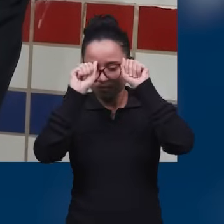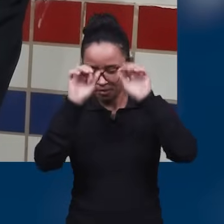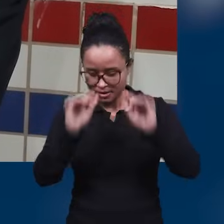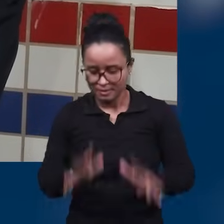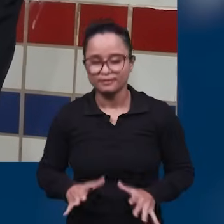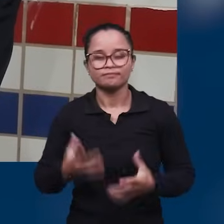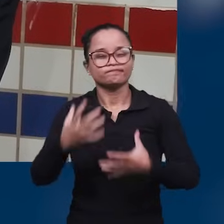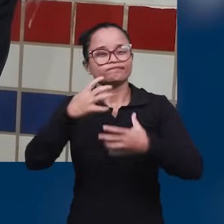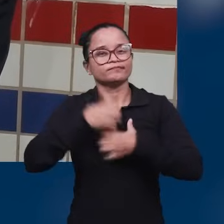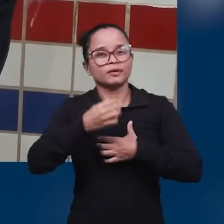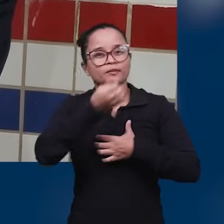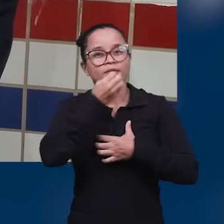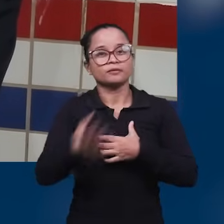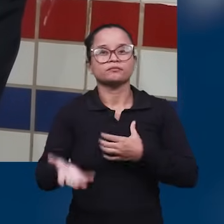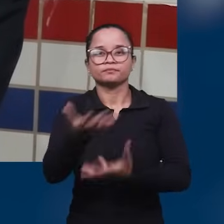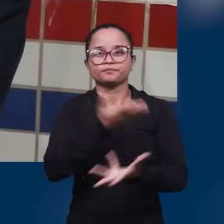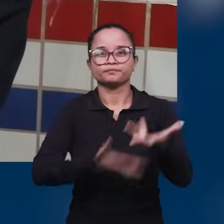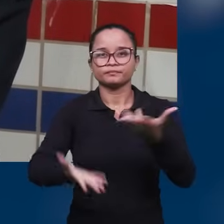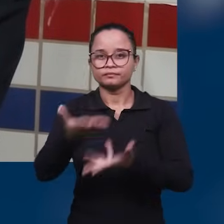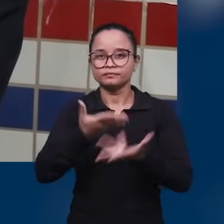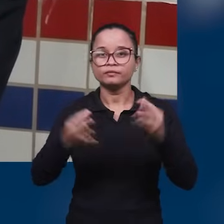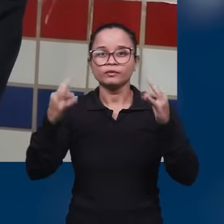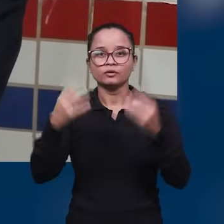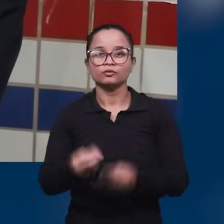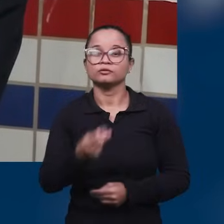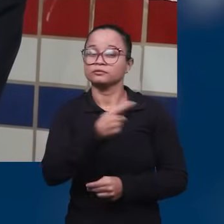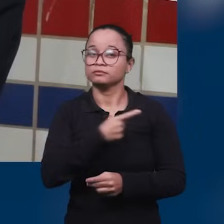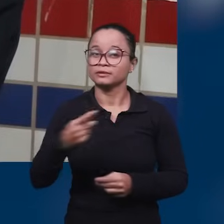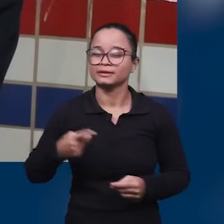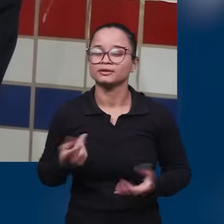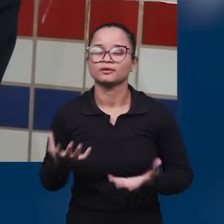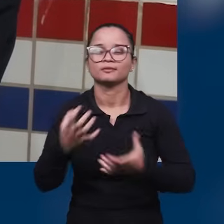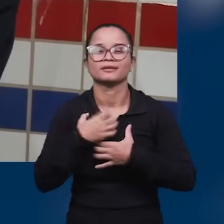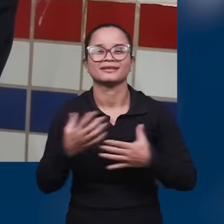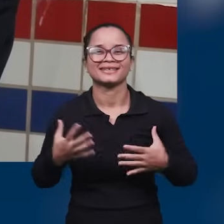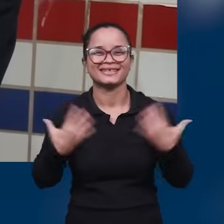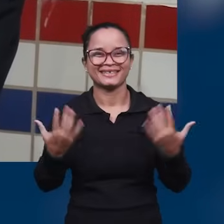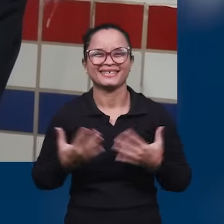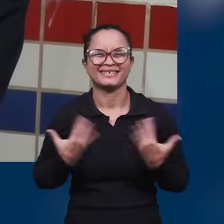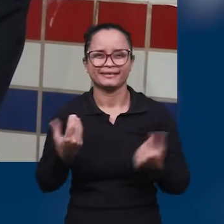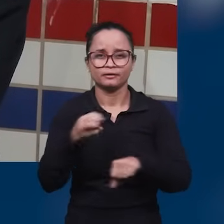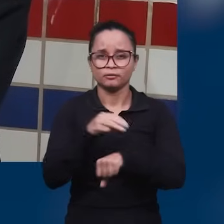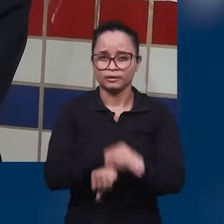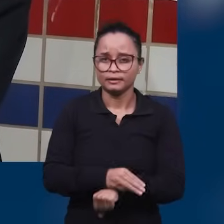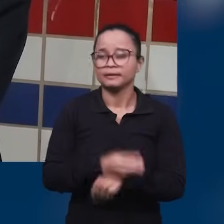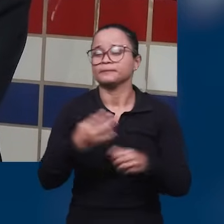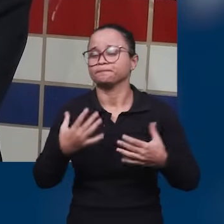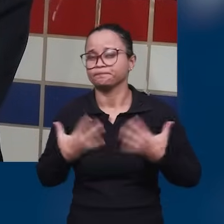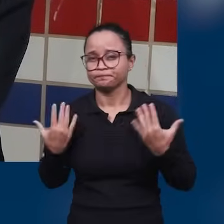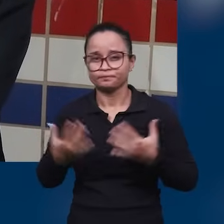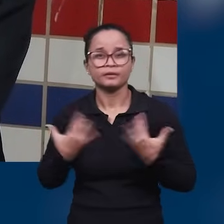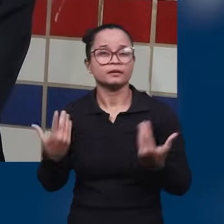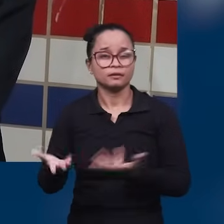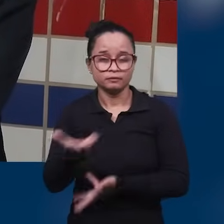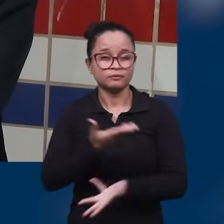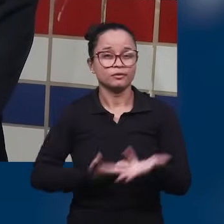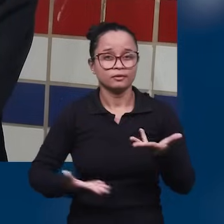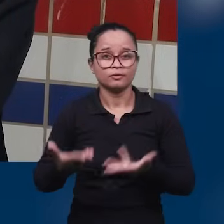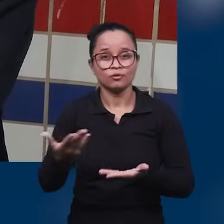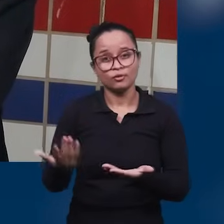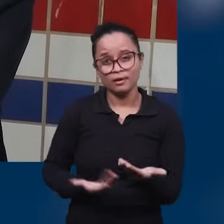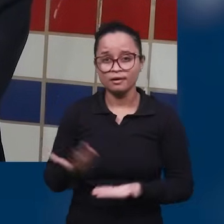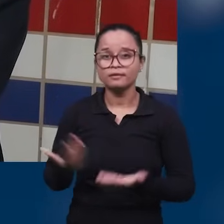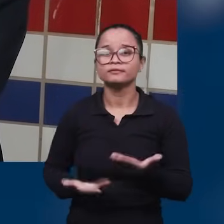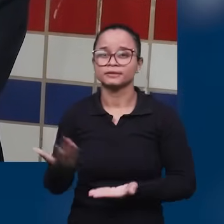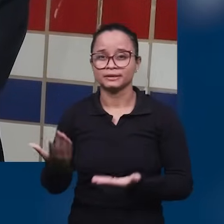tem alegrado os ministérios, tem alegrado os irmãos, e queremos dizer que grandes coisas o Senhor